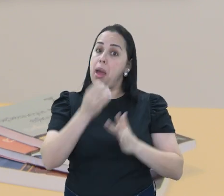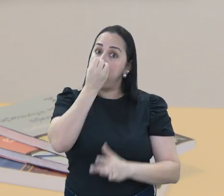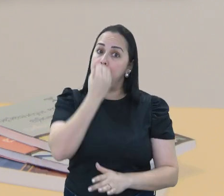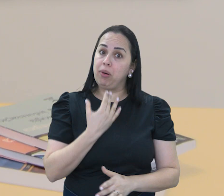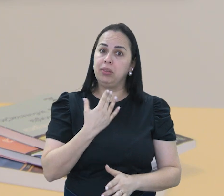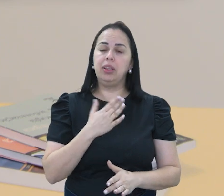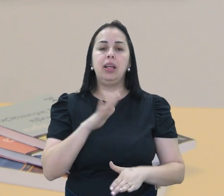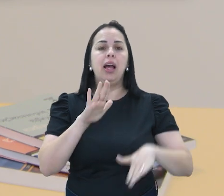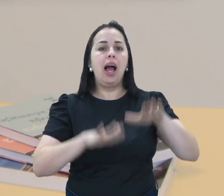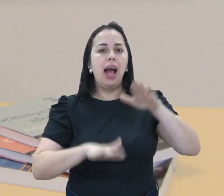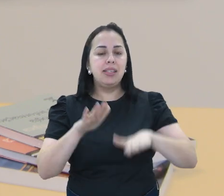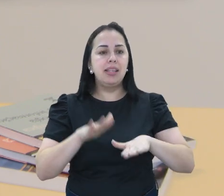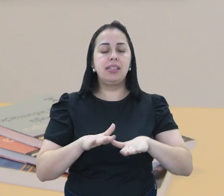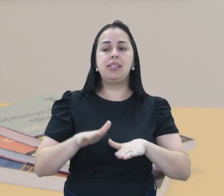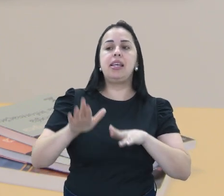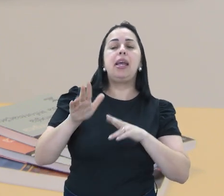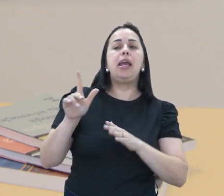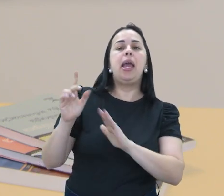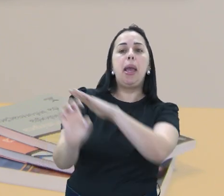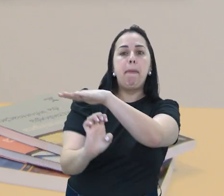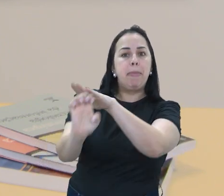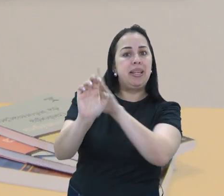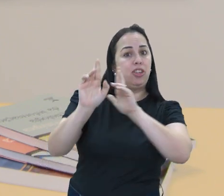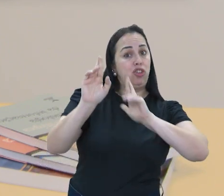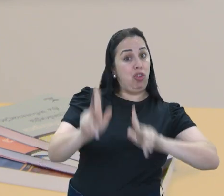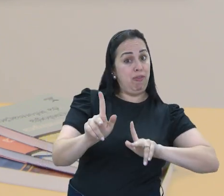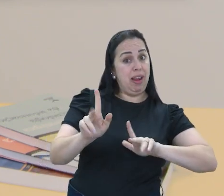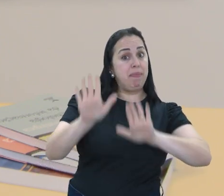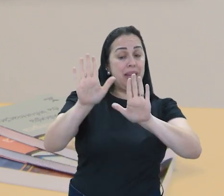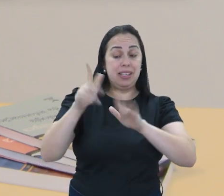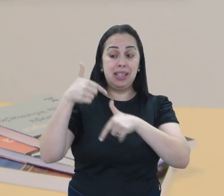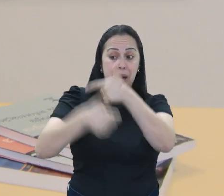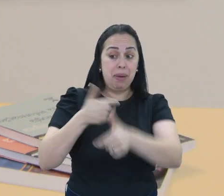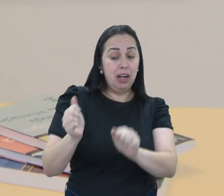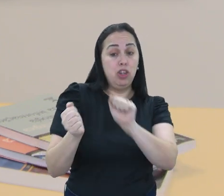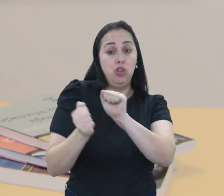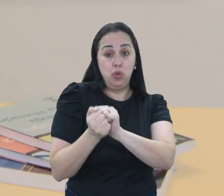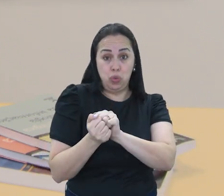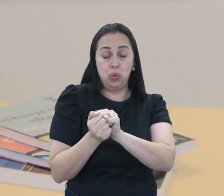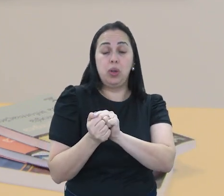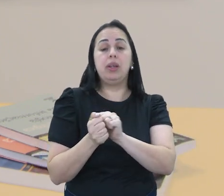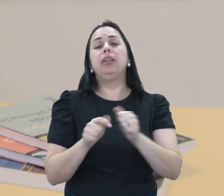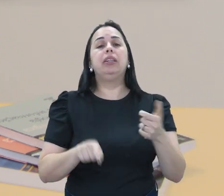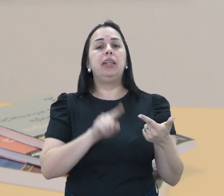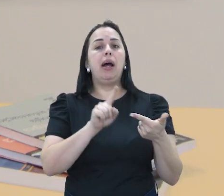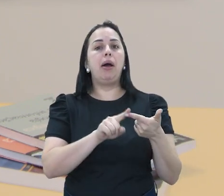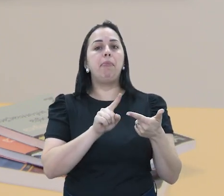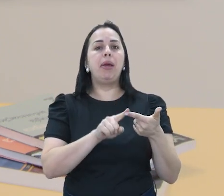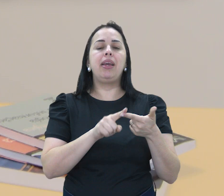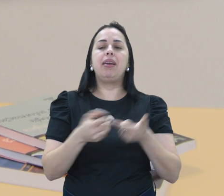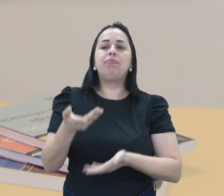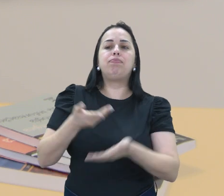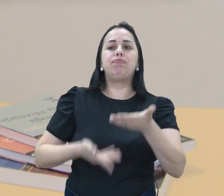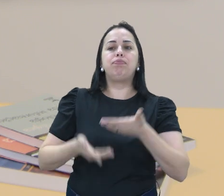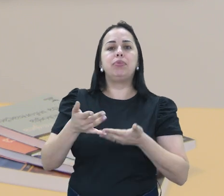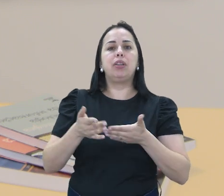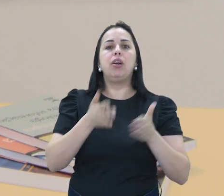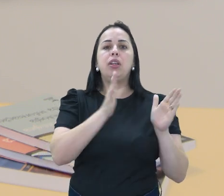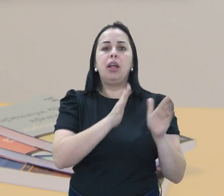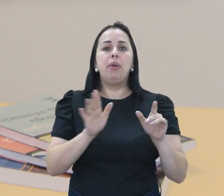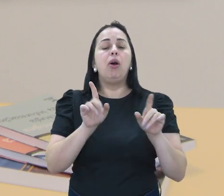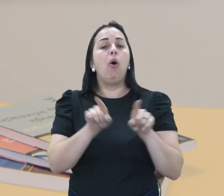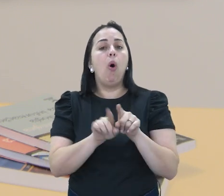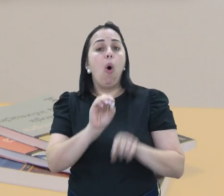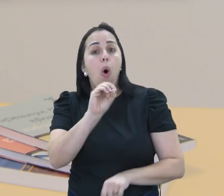de negócios. Isso pode ser feito com negócios diferentes, de vários tipos, de vários segmentos, em